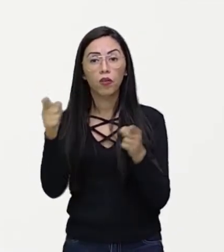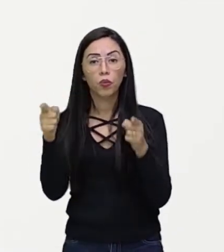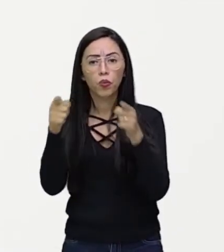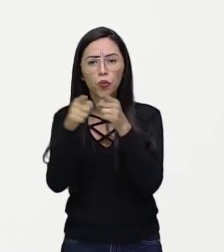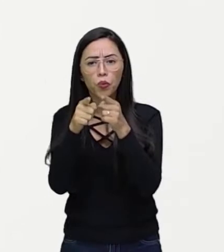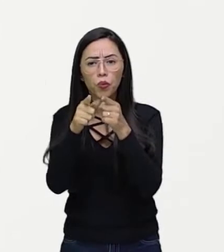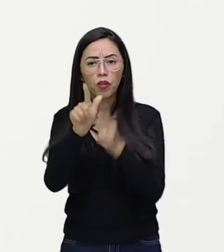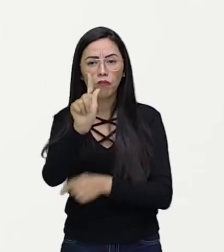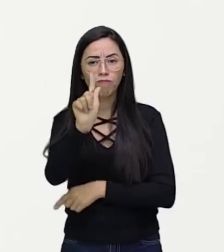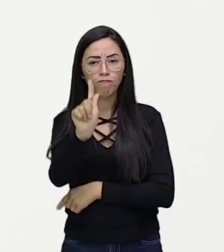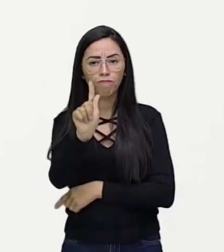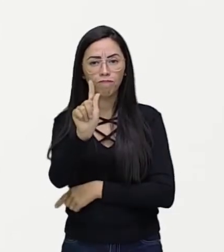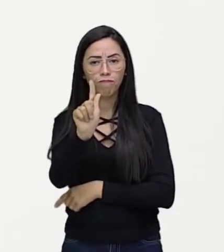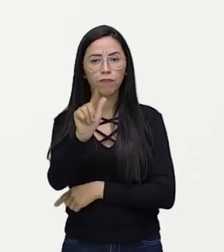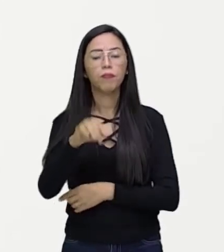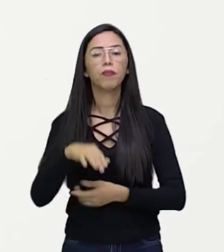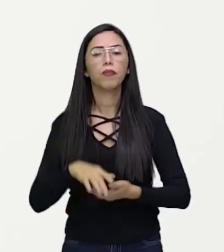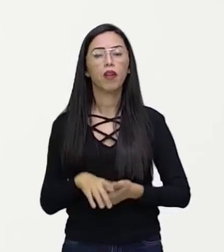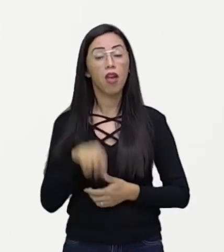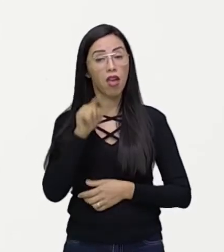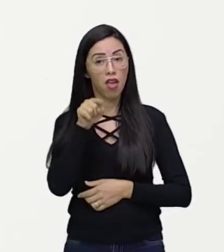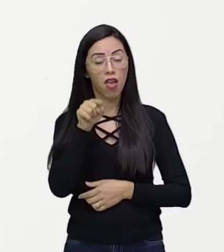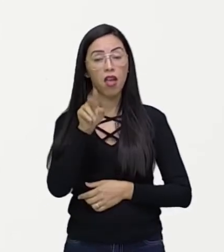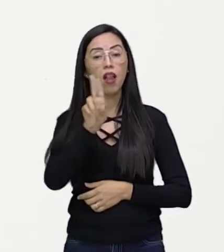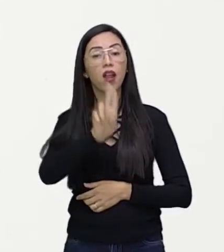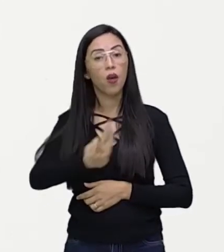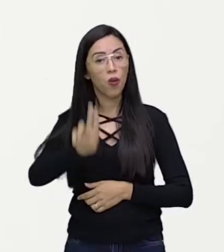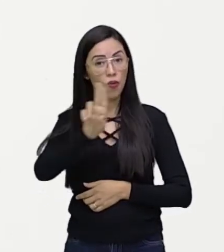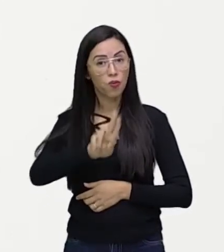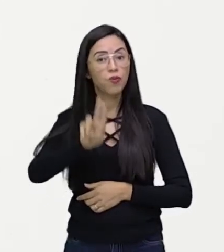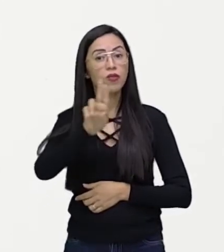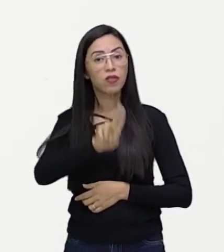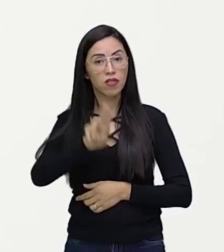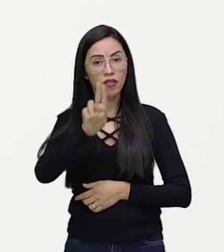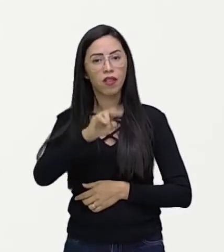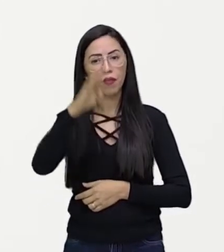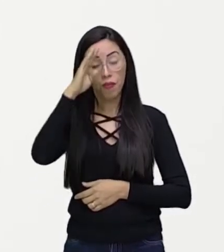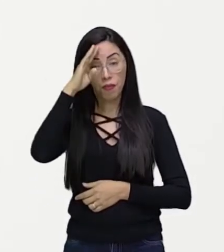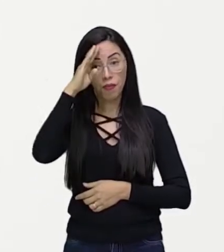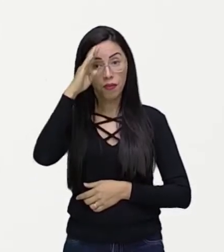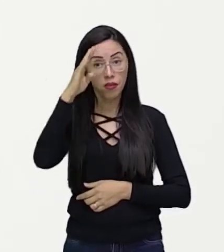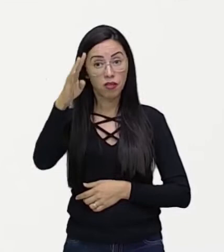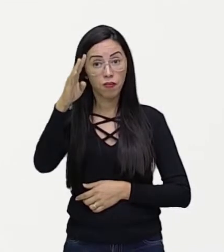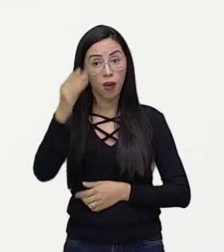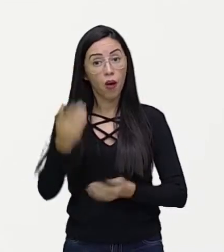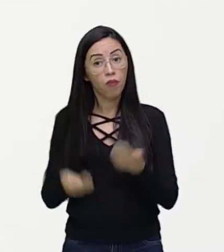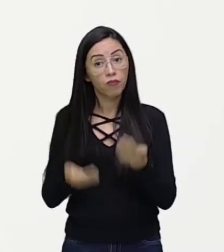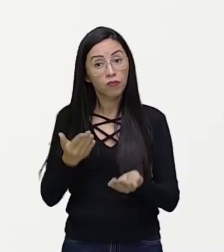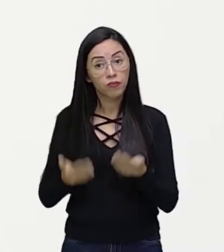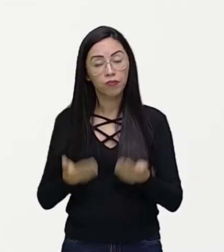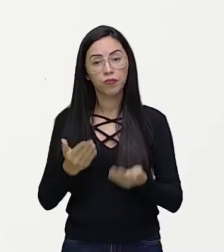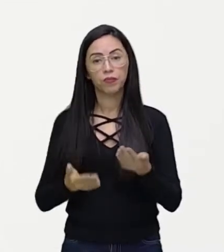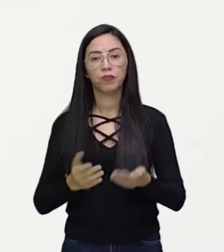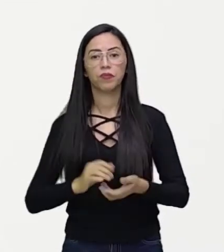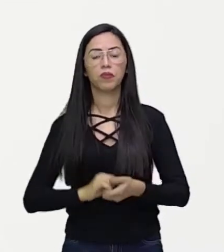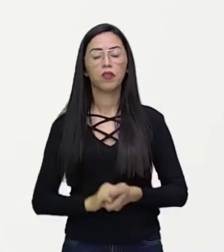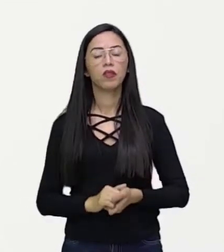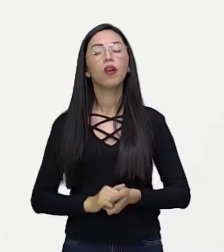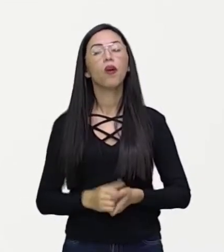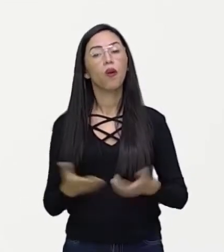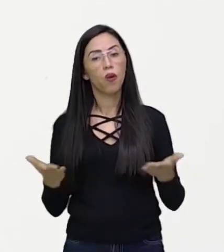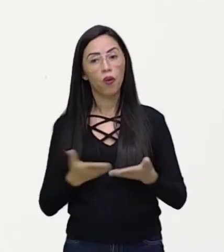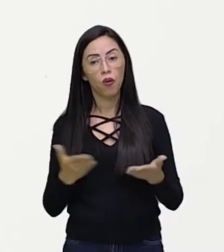é utilizado na prática como a principal unidade de medida. Então, nós vamos utilizar